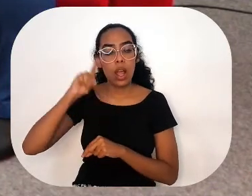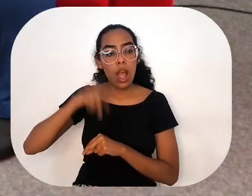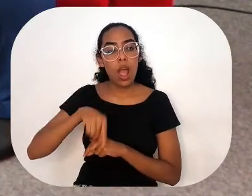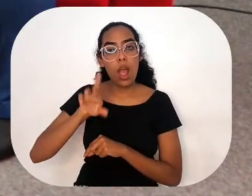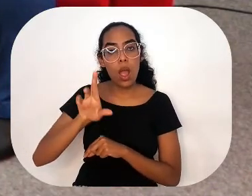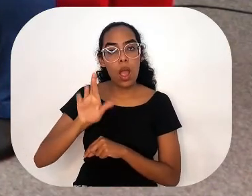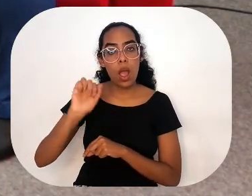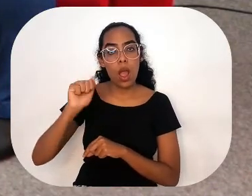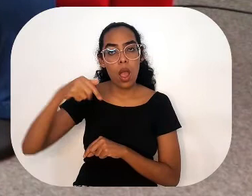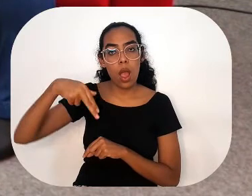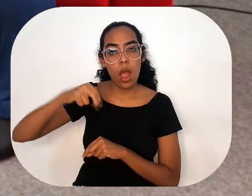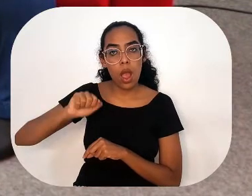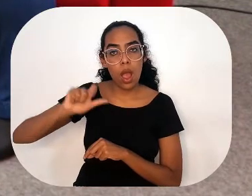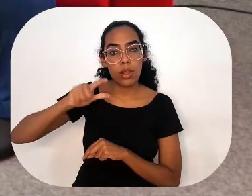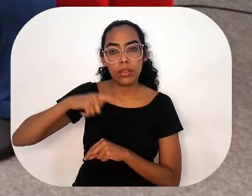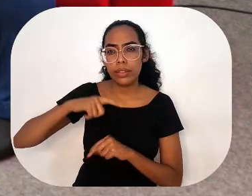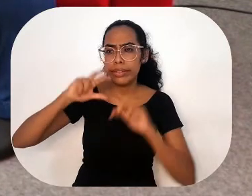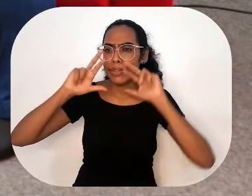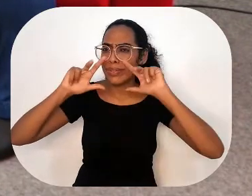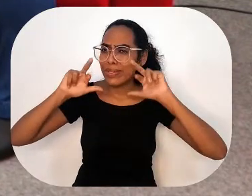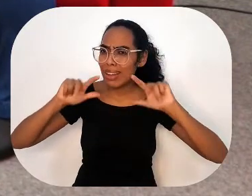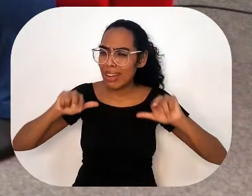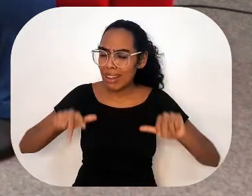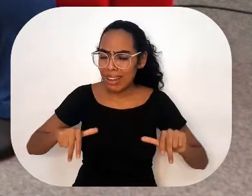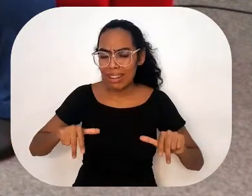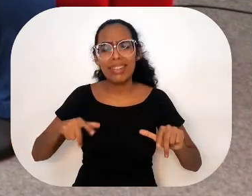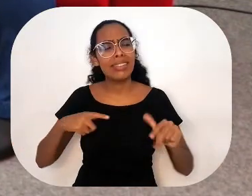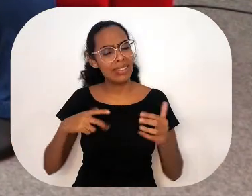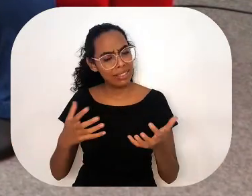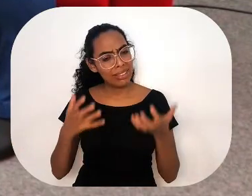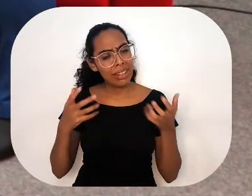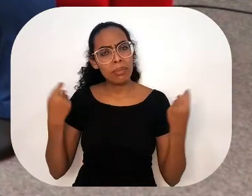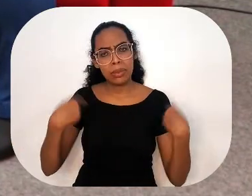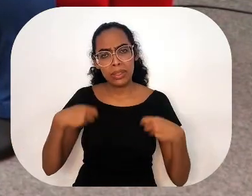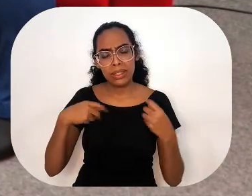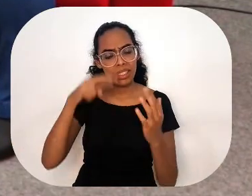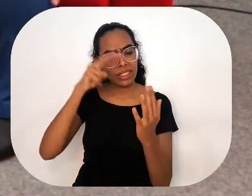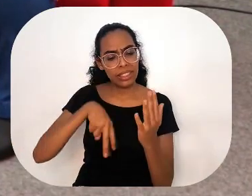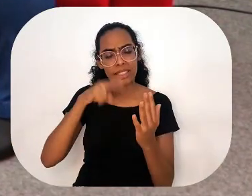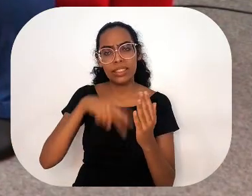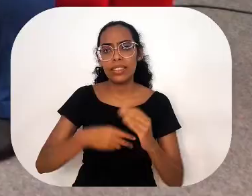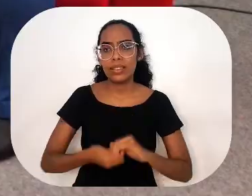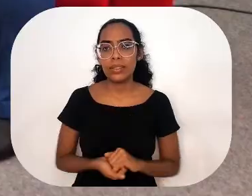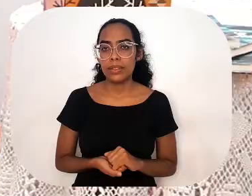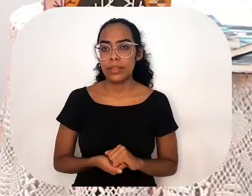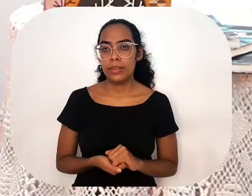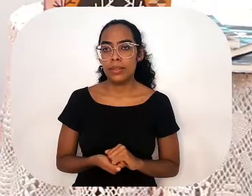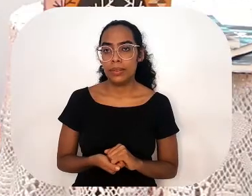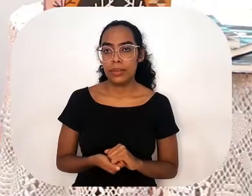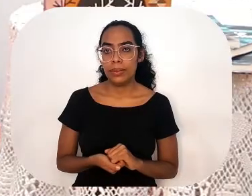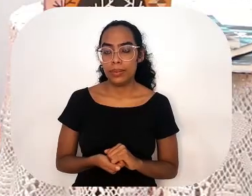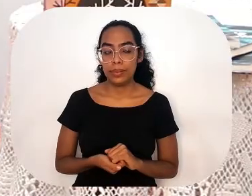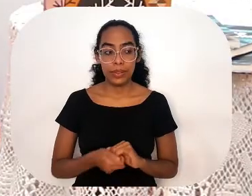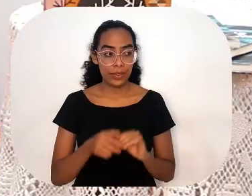tem essa essa essa múltipla dimensão da sua obra que tá aí que merece ser lida né é